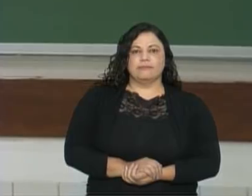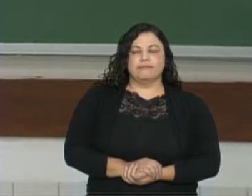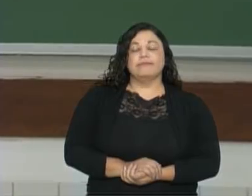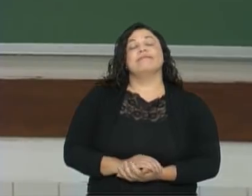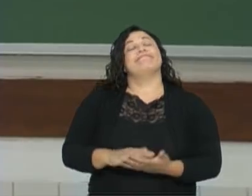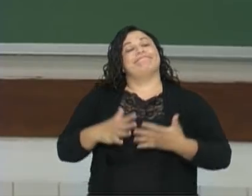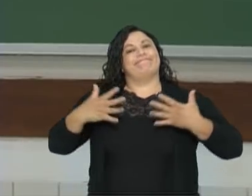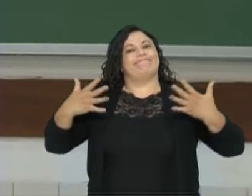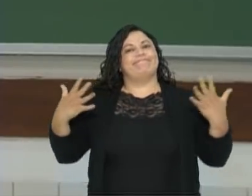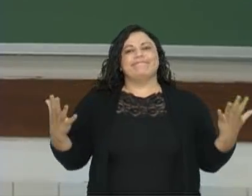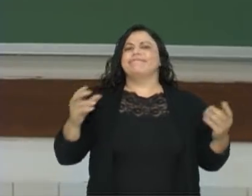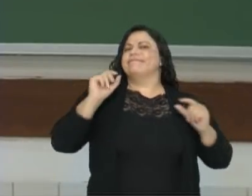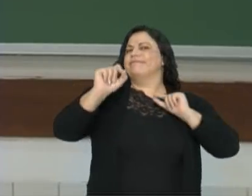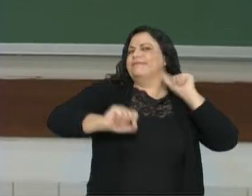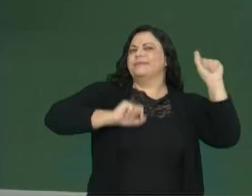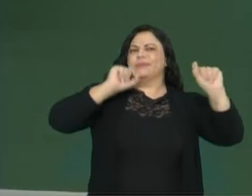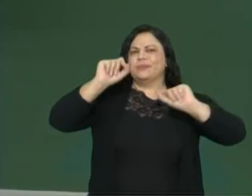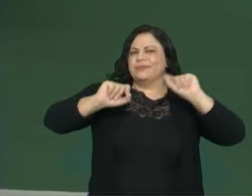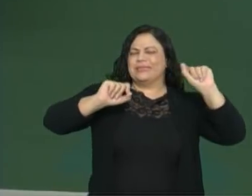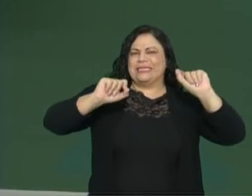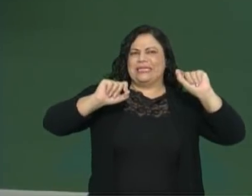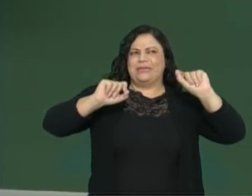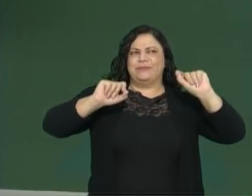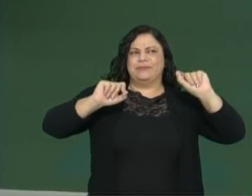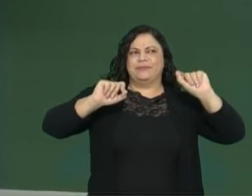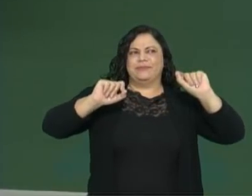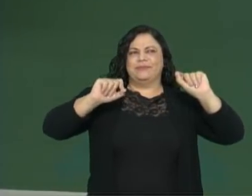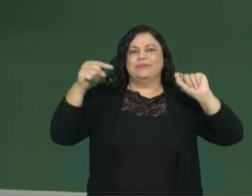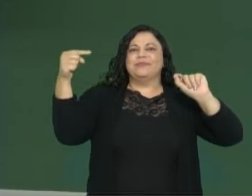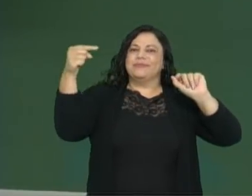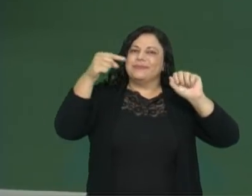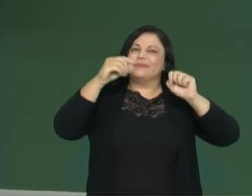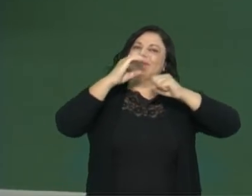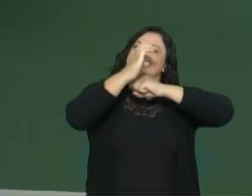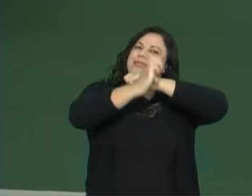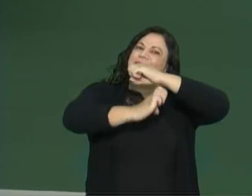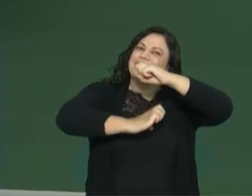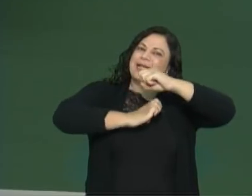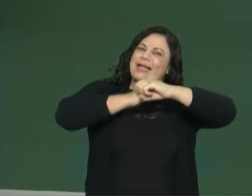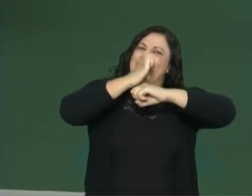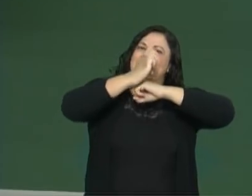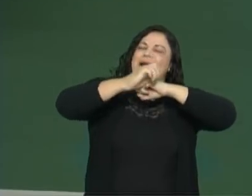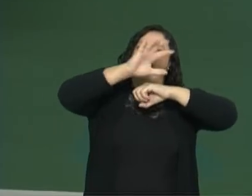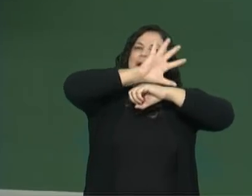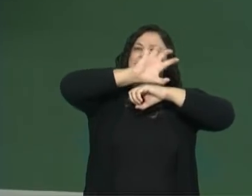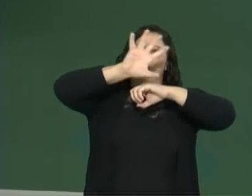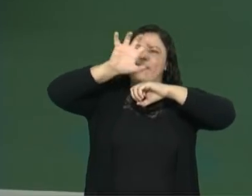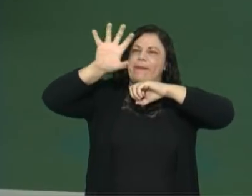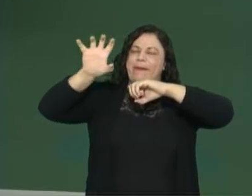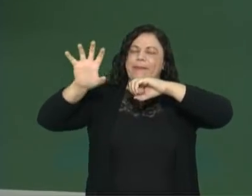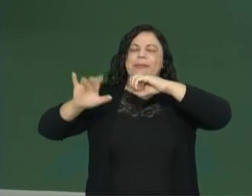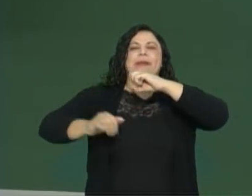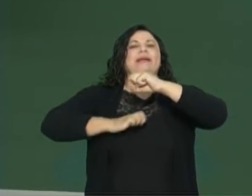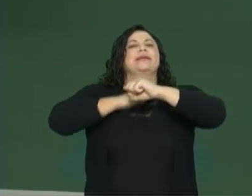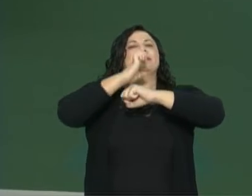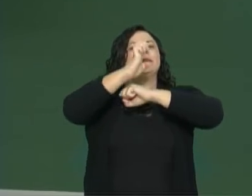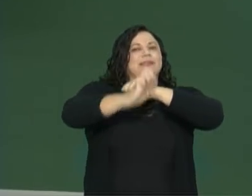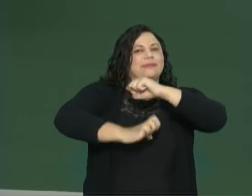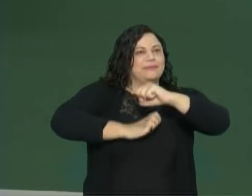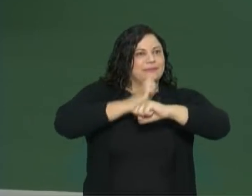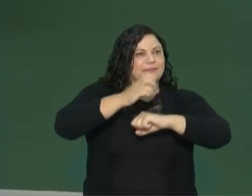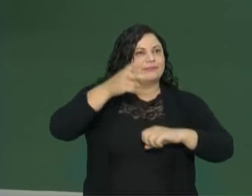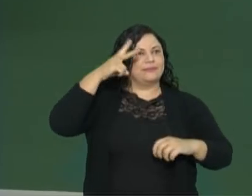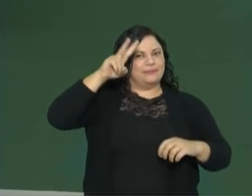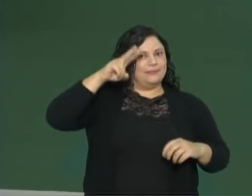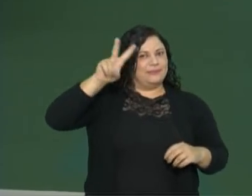Pessoal, o que tem lá em volta dos núcleos? Elétrons. Aquela nuvem é de elétrons ao redor, perfeito? Revisando